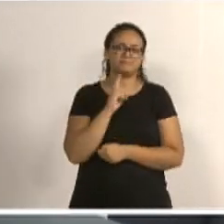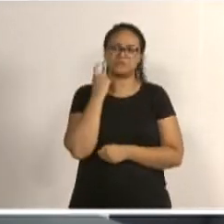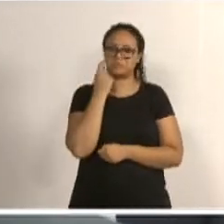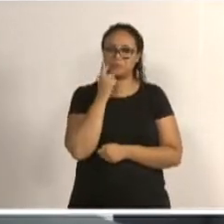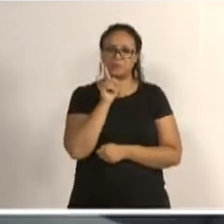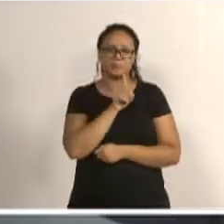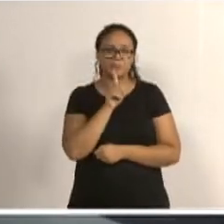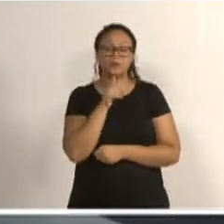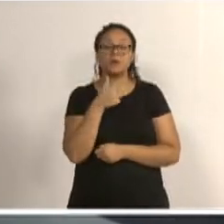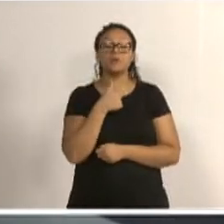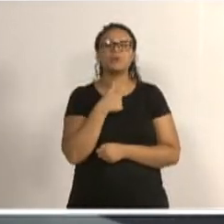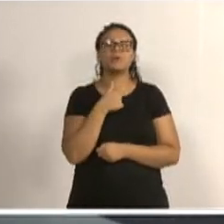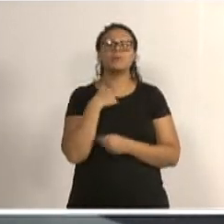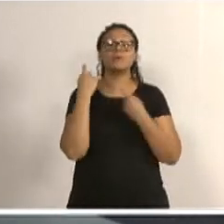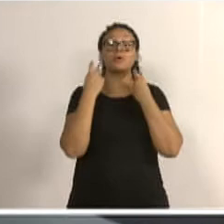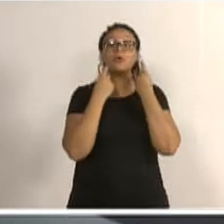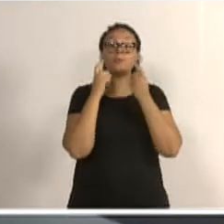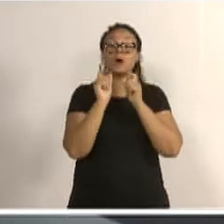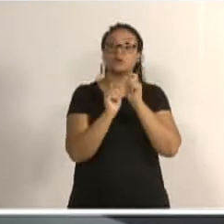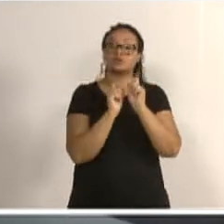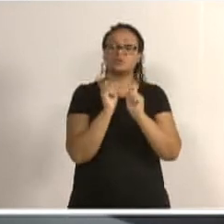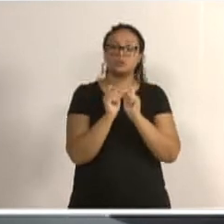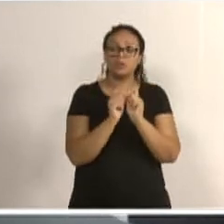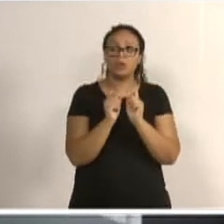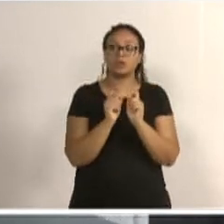estamos preocupados em fazer com que